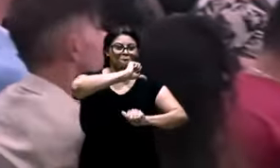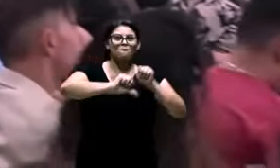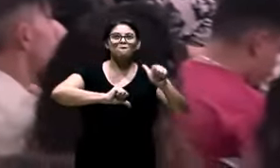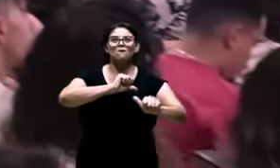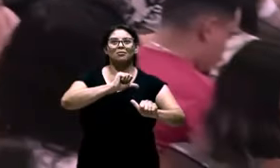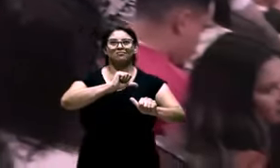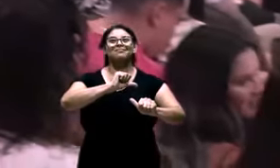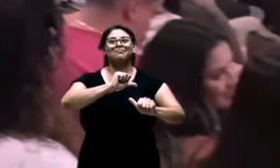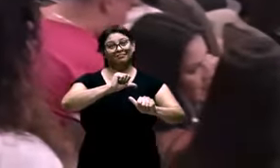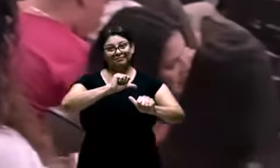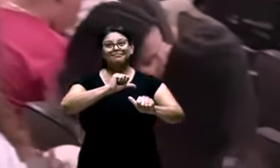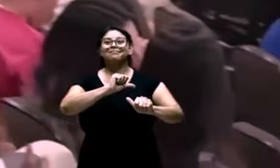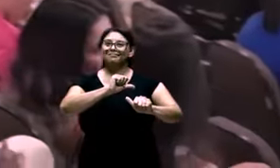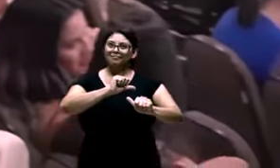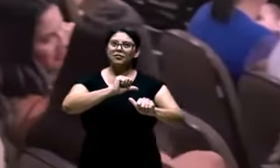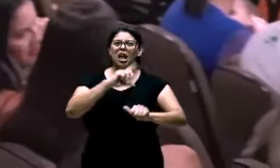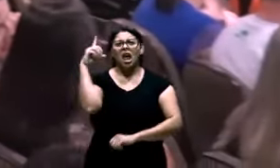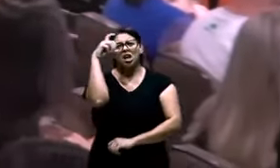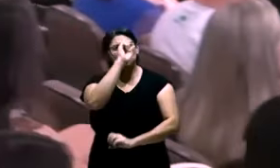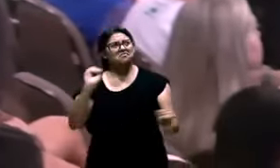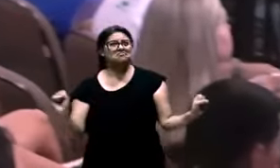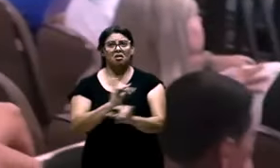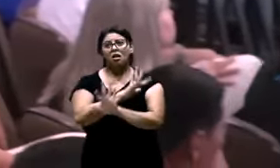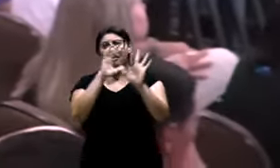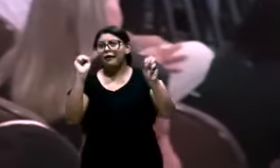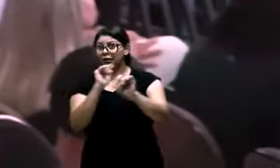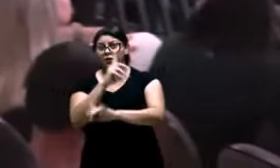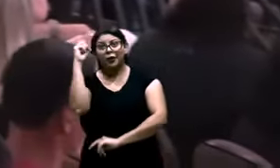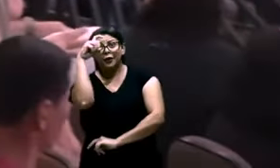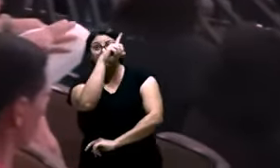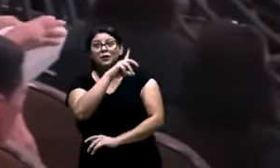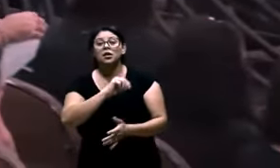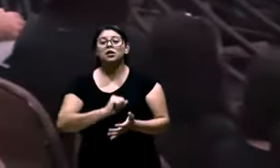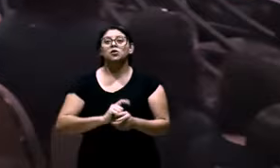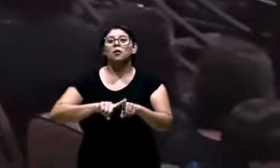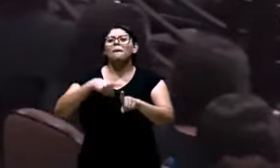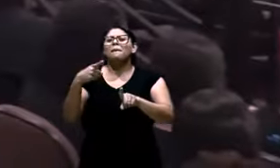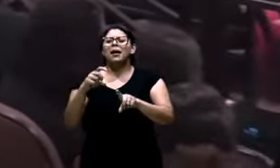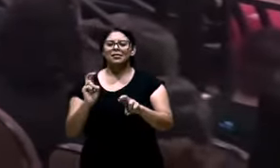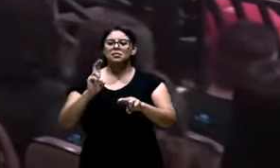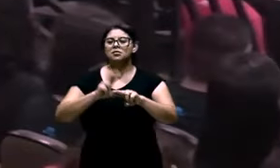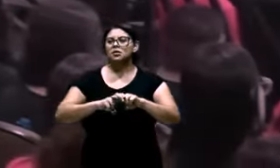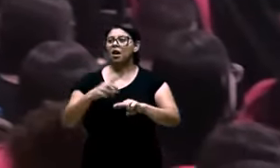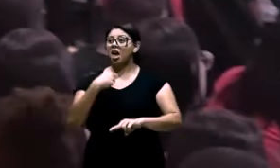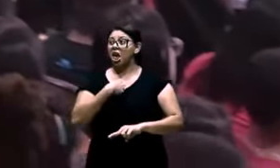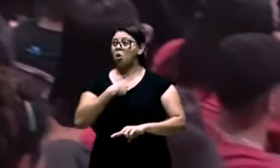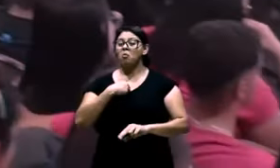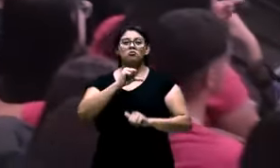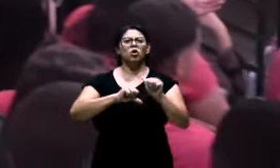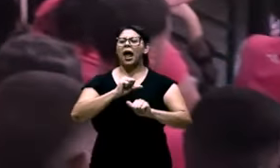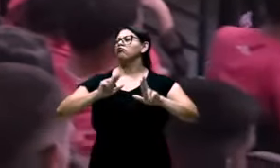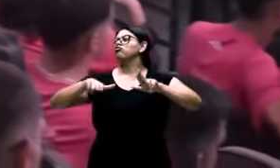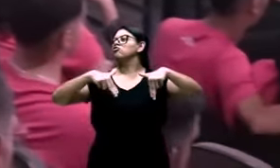Eu sei que é difícil dar glória, mas eu vou repetir. Se você sentar nessa cadeira e dizer: eu sou assim e não mudo,